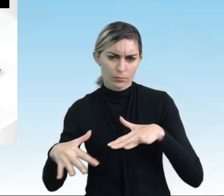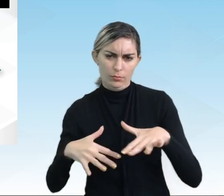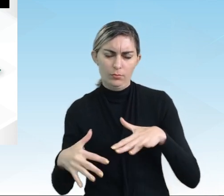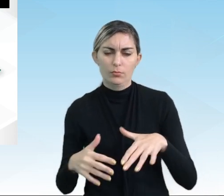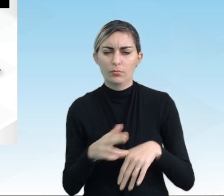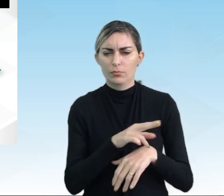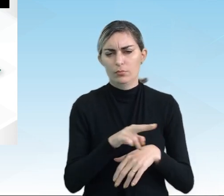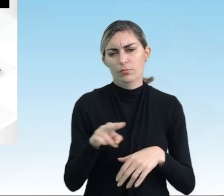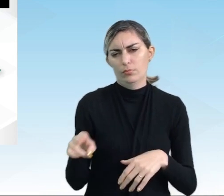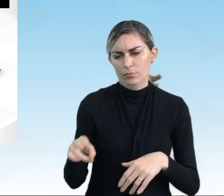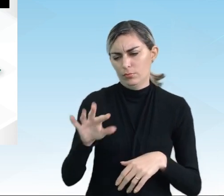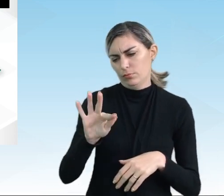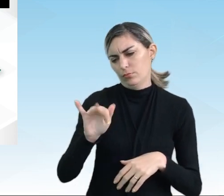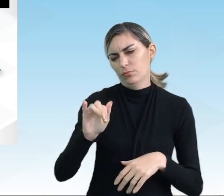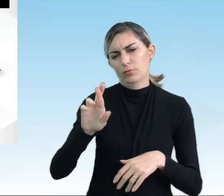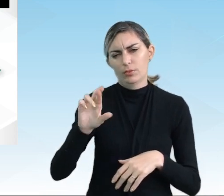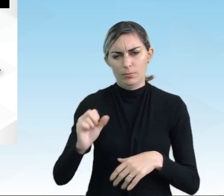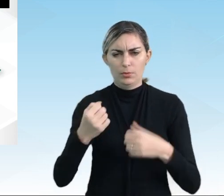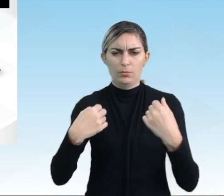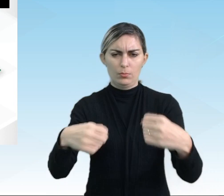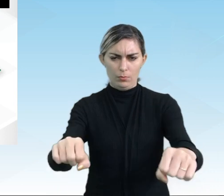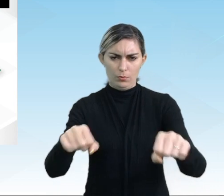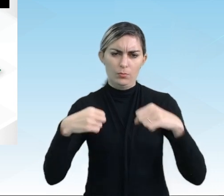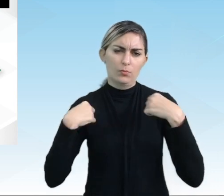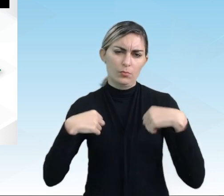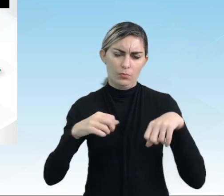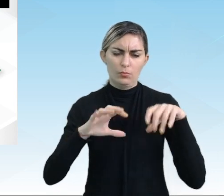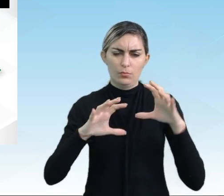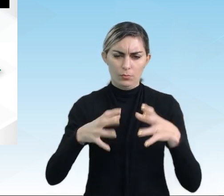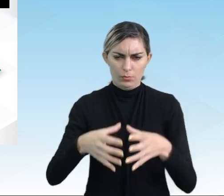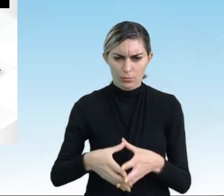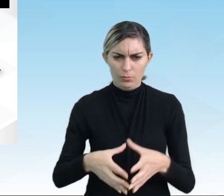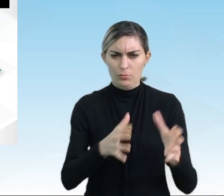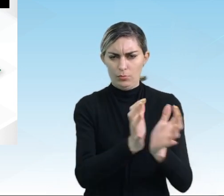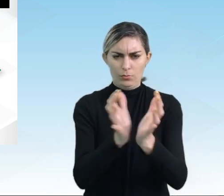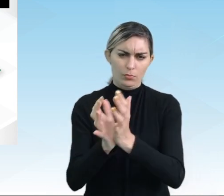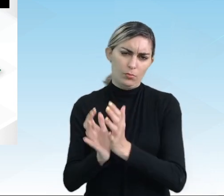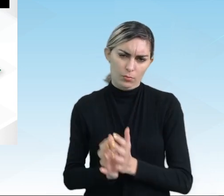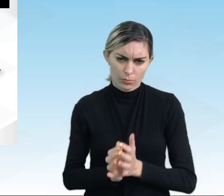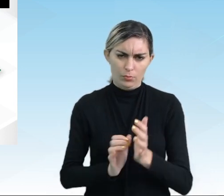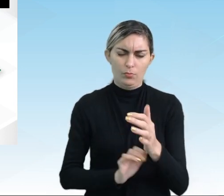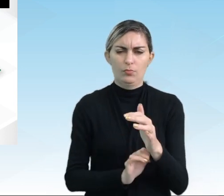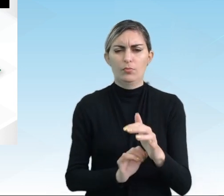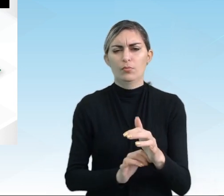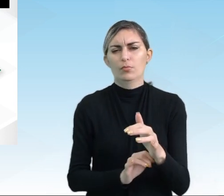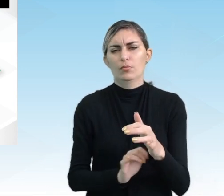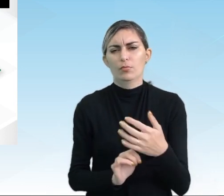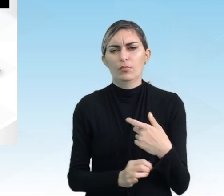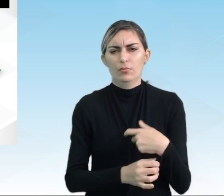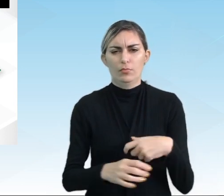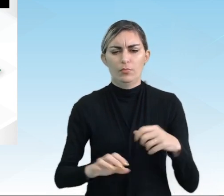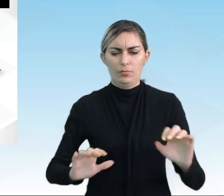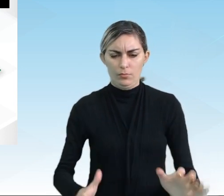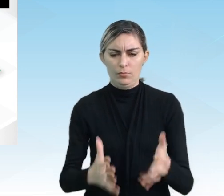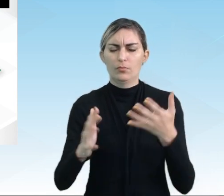gente chama de fibras musculares reunidas em um grupo. E com a